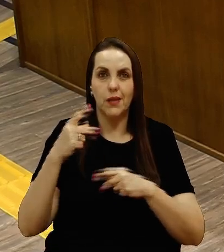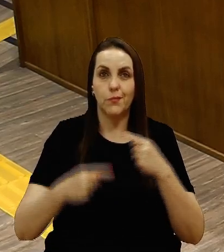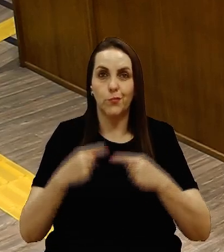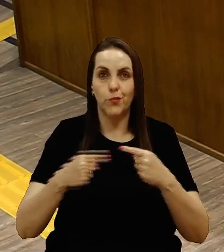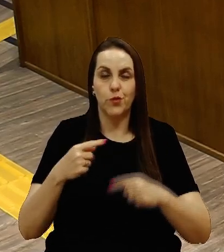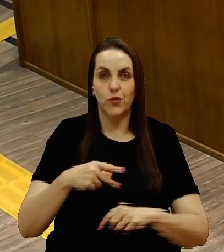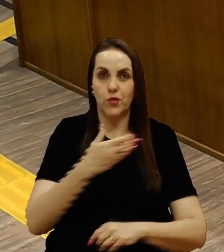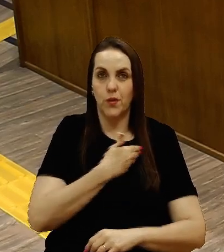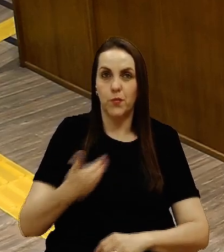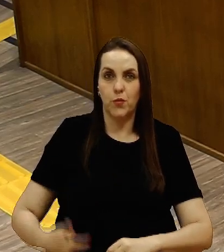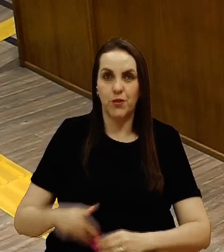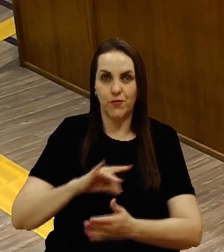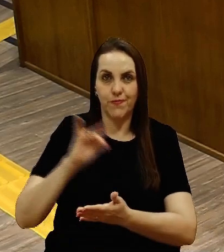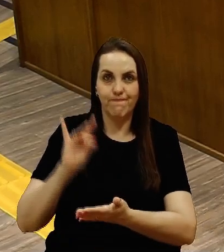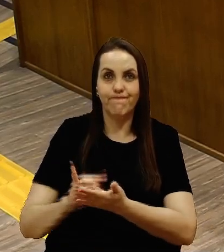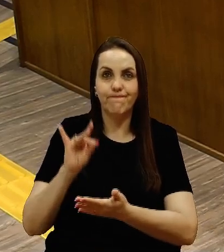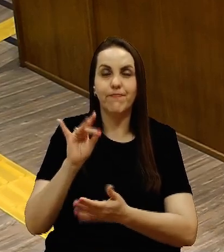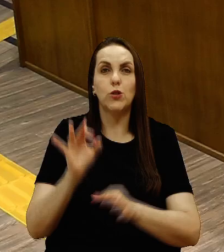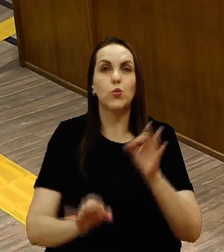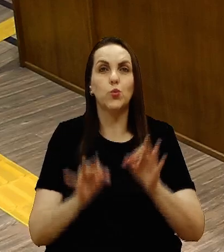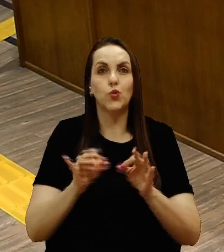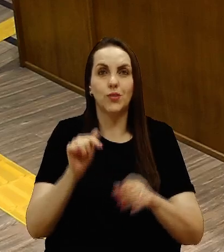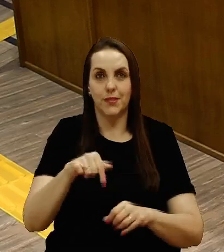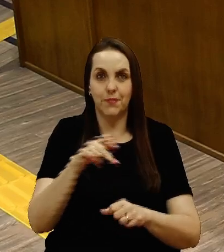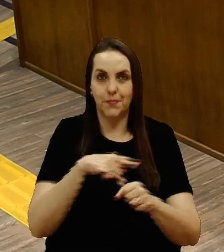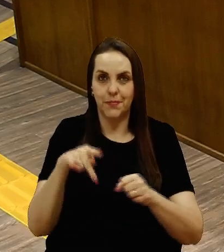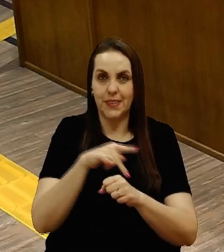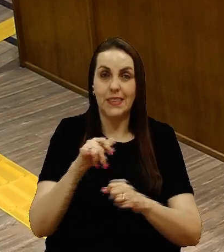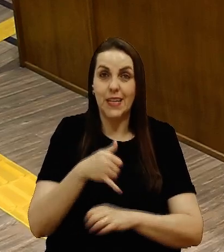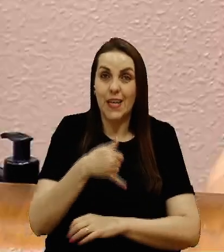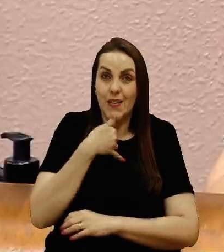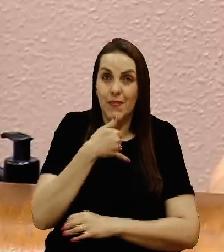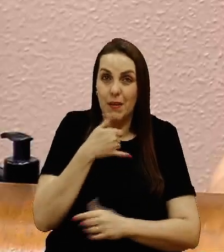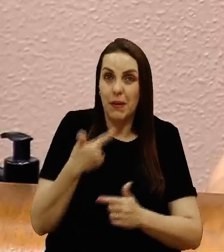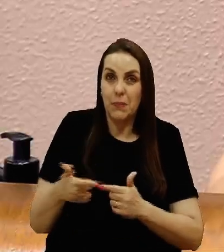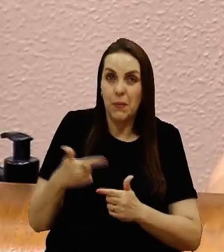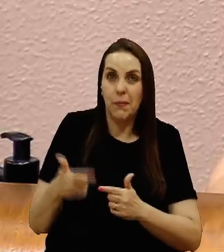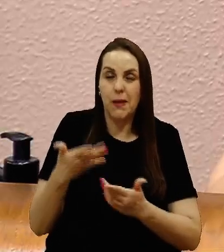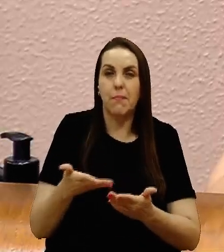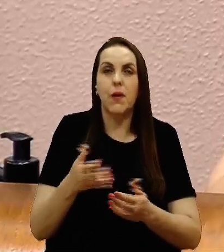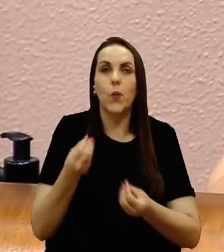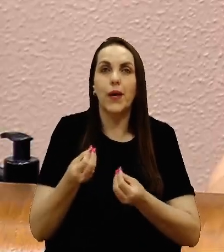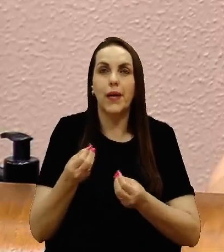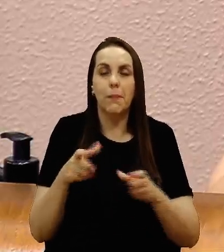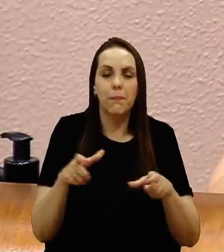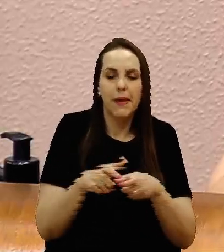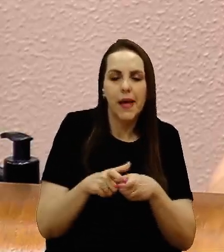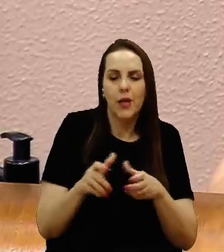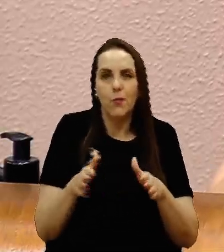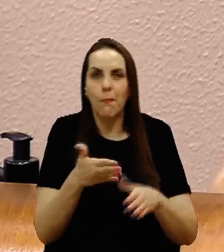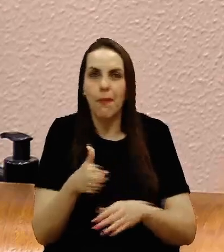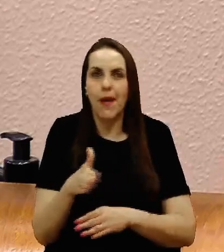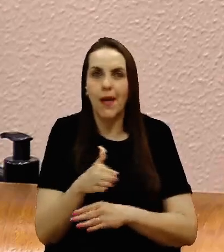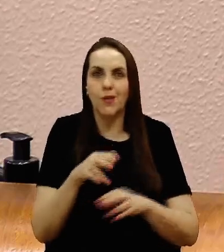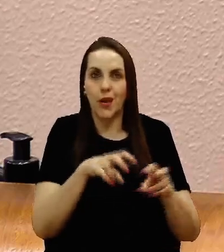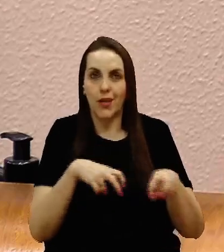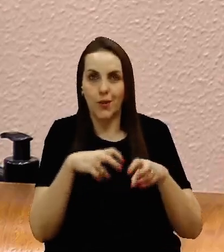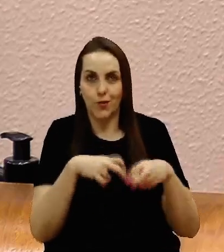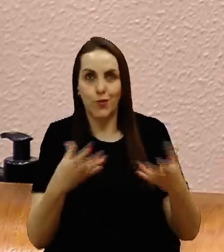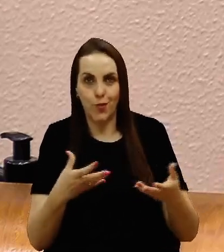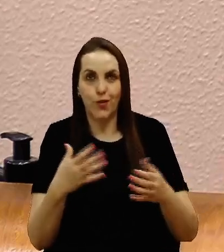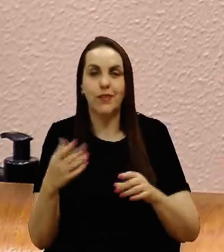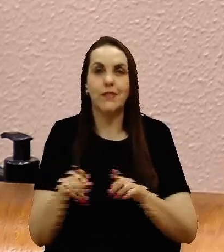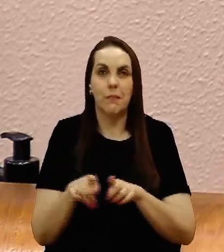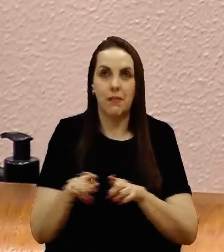façam justiça no nosso país, e, infelizmente, um grande problema é tratar os pequenos e os médios, tanto agricultores quanto empresários, como se fossem iguais